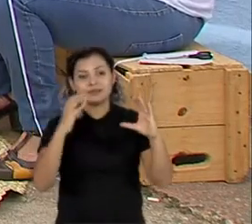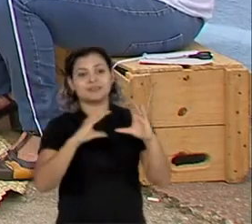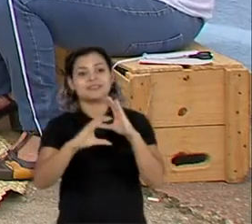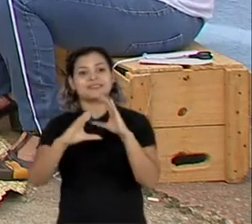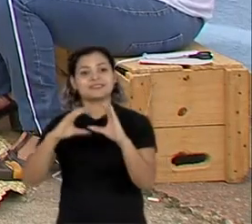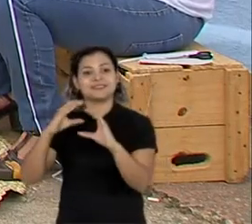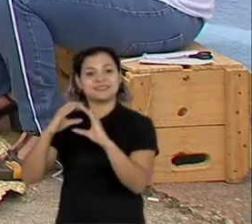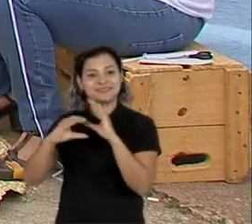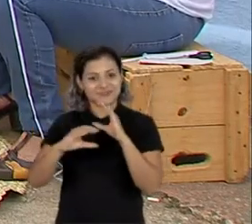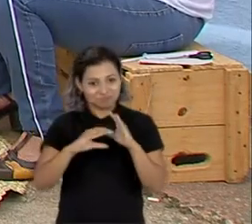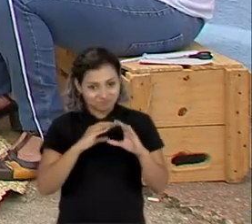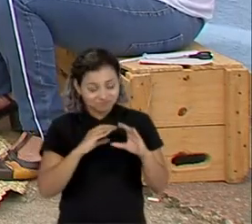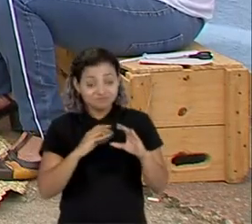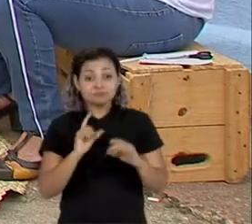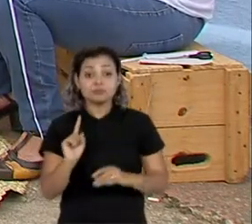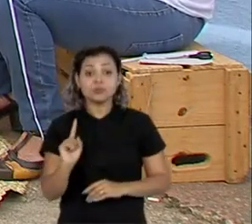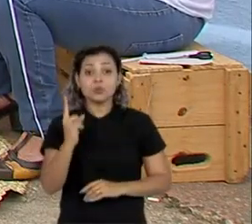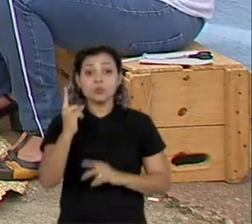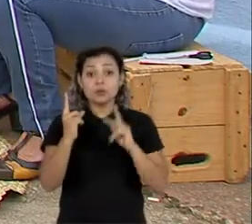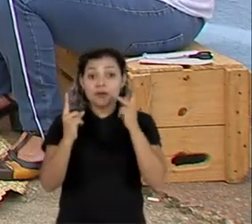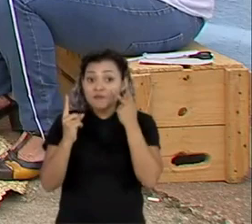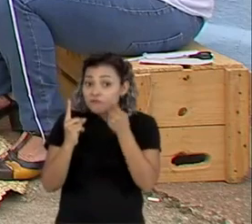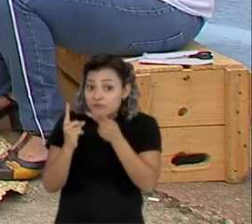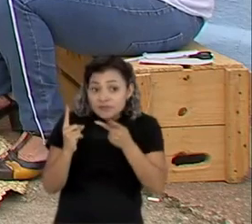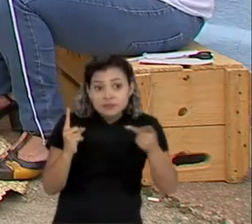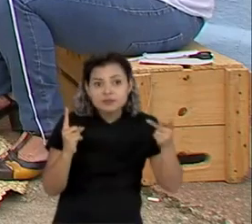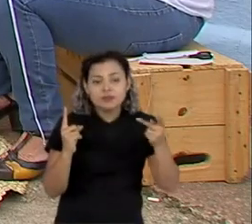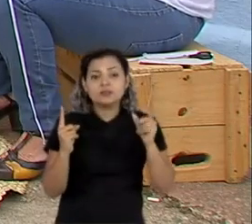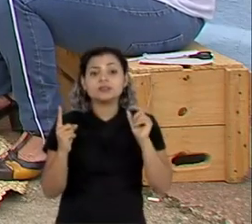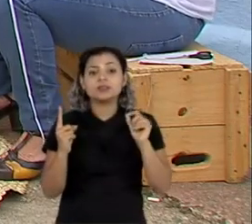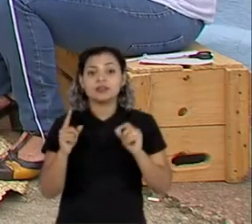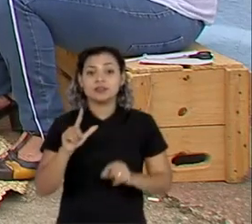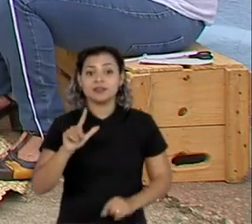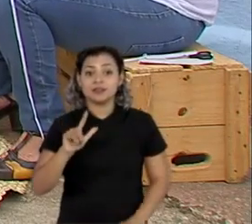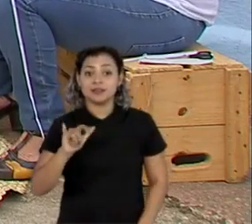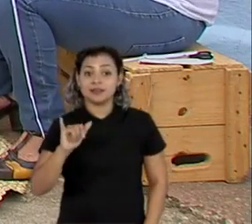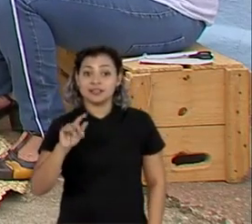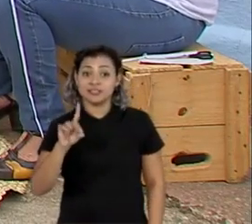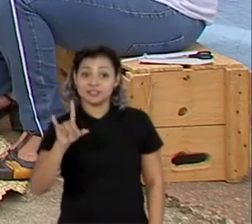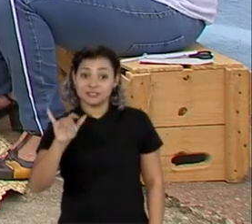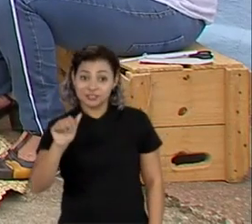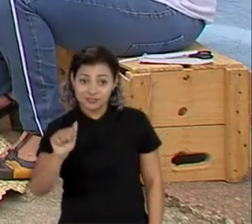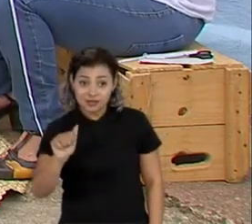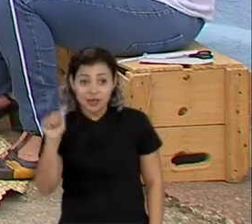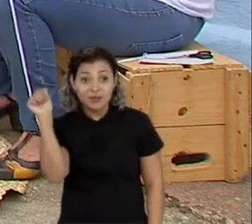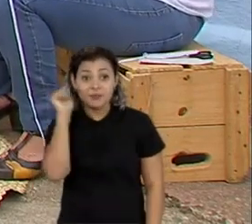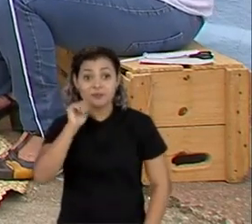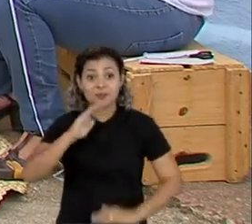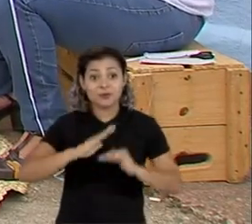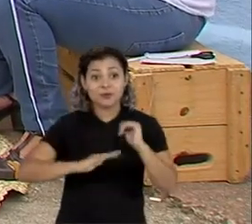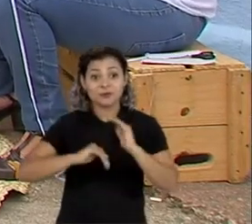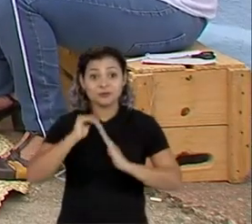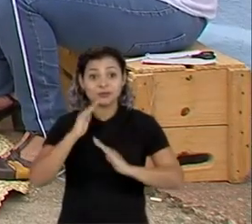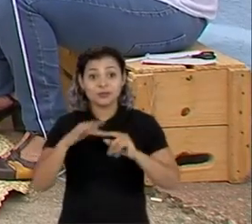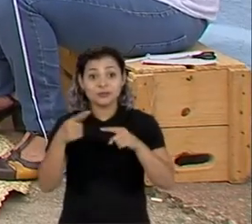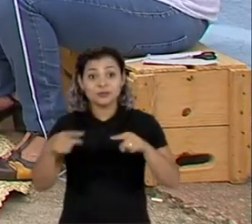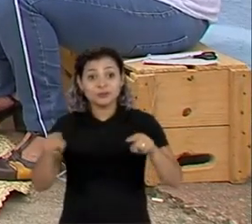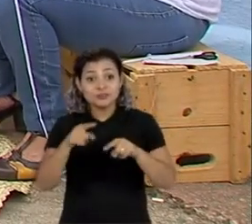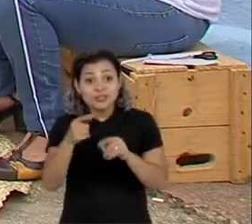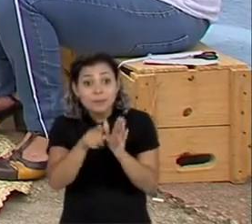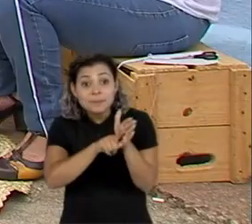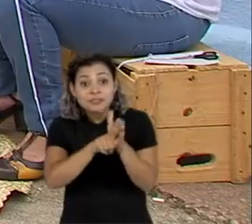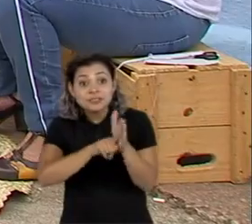das rendeiras da aldeia, uma visitante ilustre, Lídia Ortélio, musicóloga, pesquisadora dos